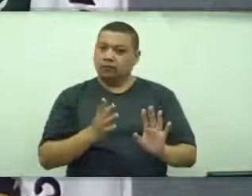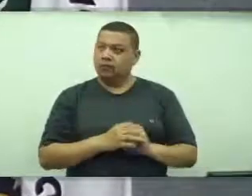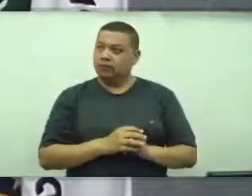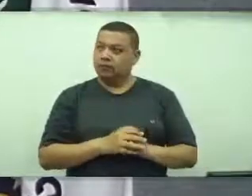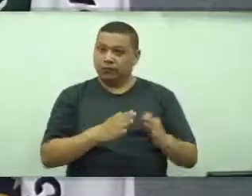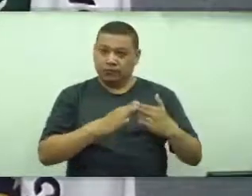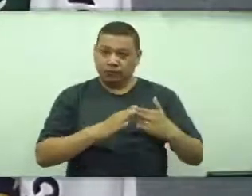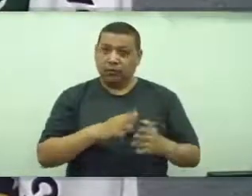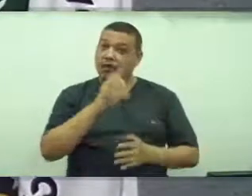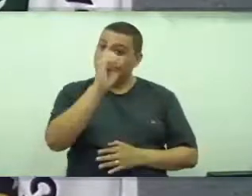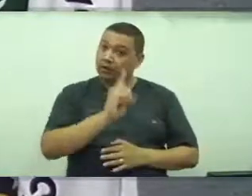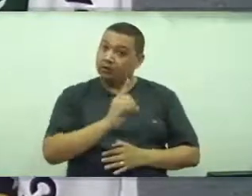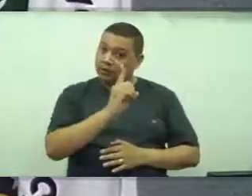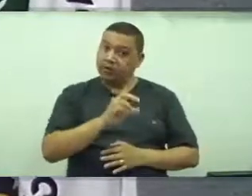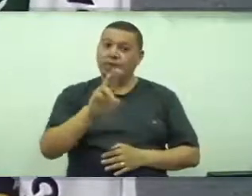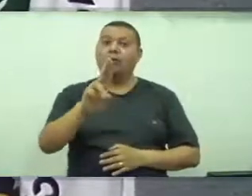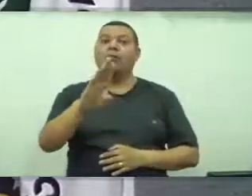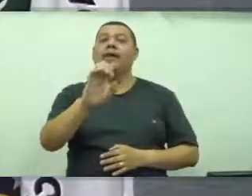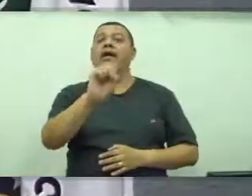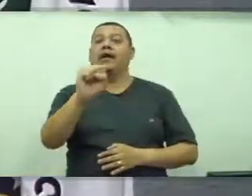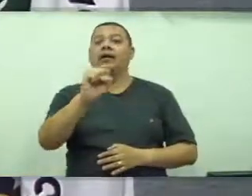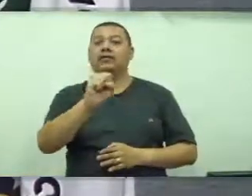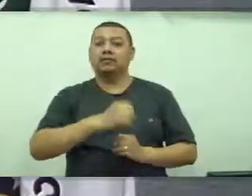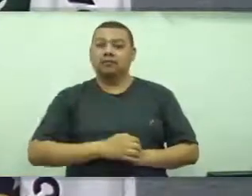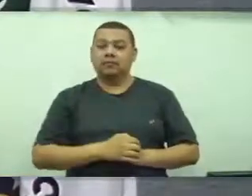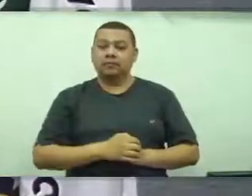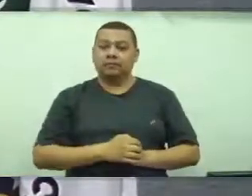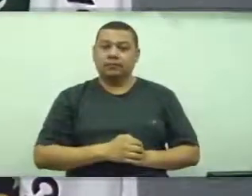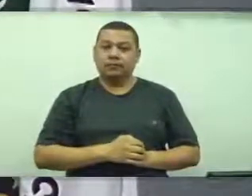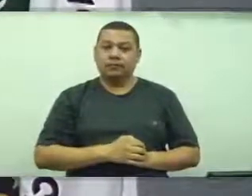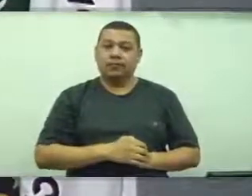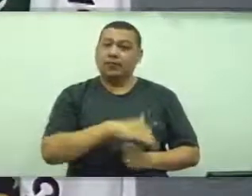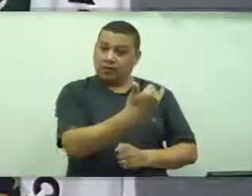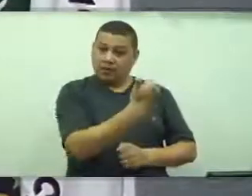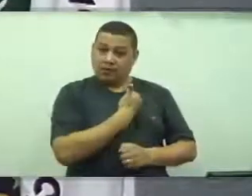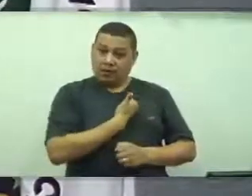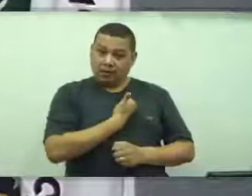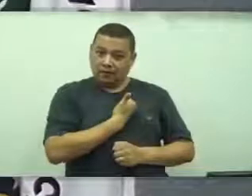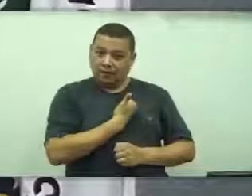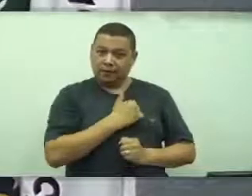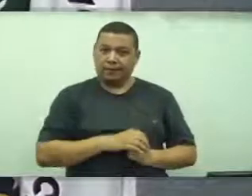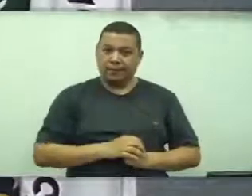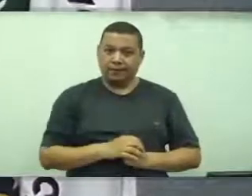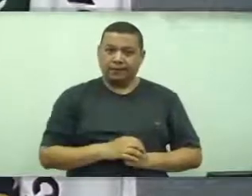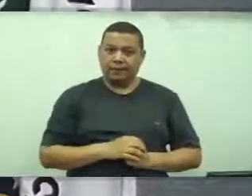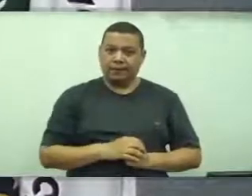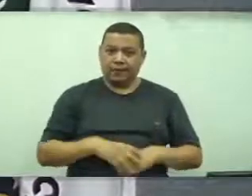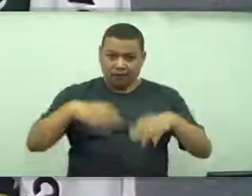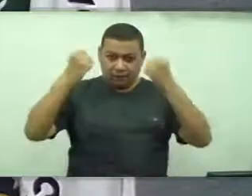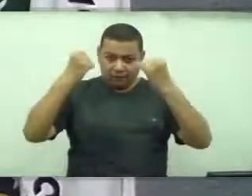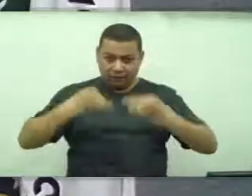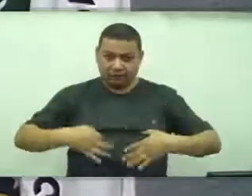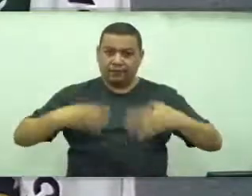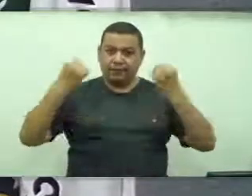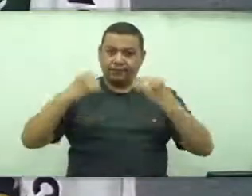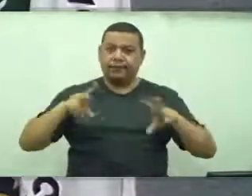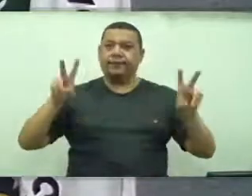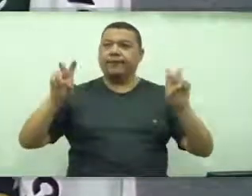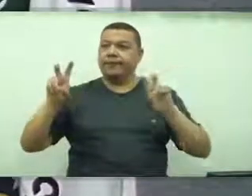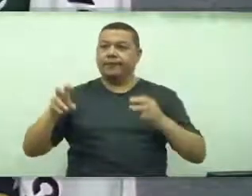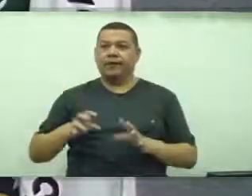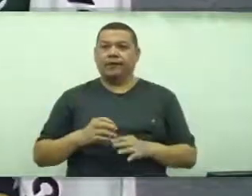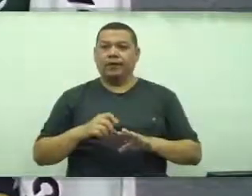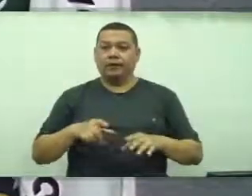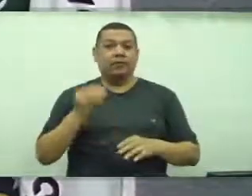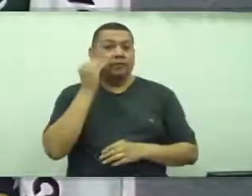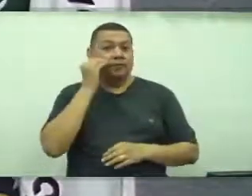da UBS que lembre, cobre o vereador que a gente realmente vai estar voltando a falar sobre o assunto e tentando resolver